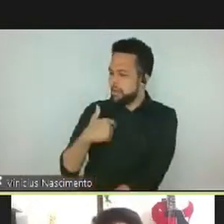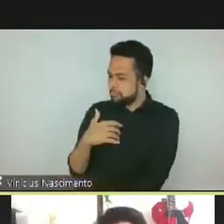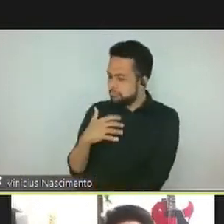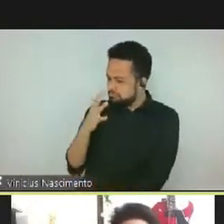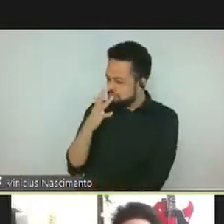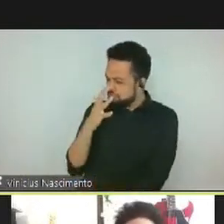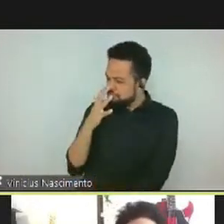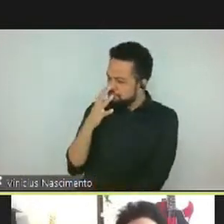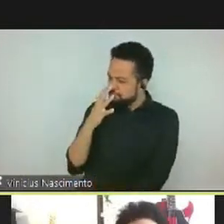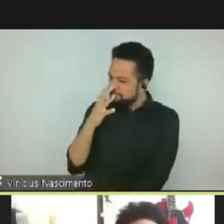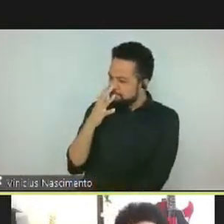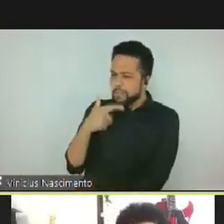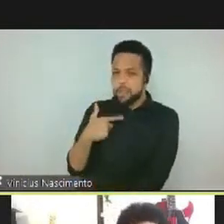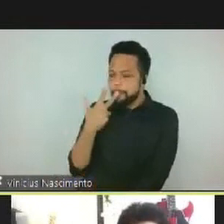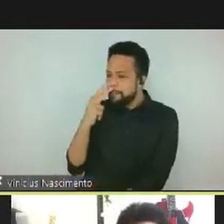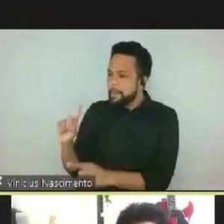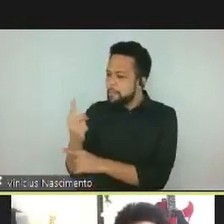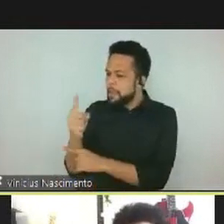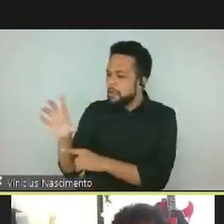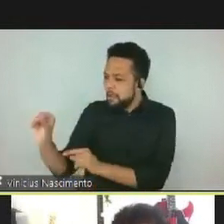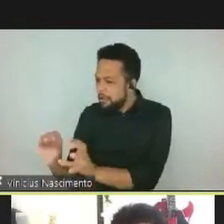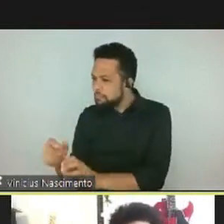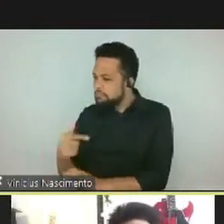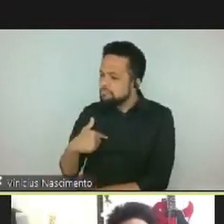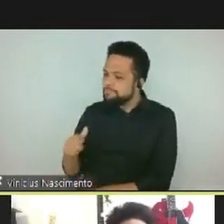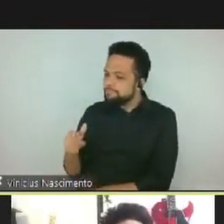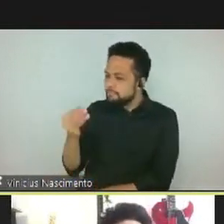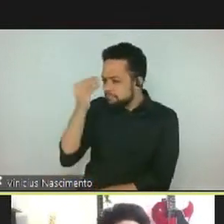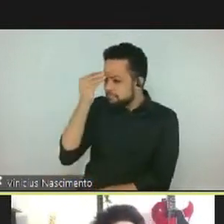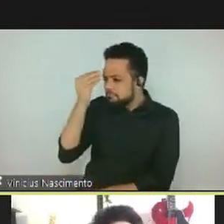um objeto, então eu pego o objeto,